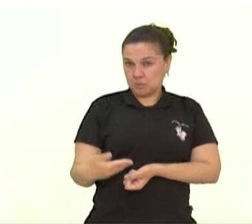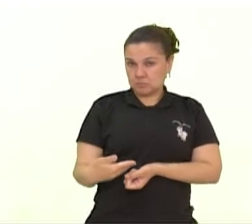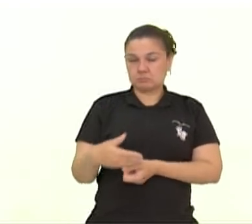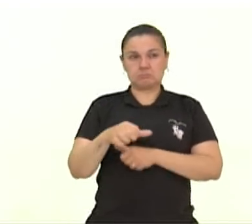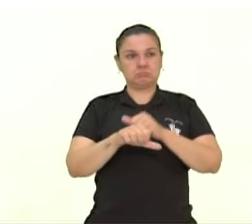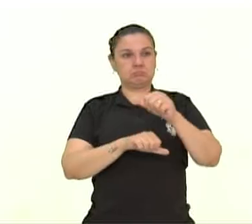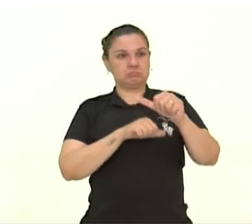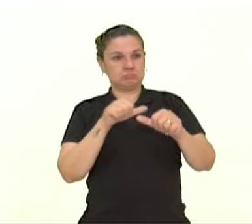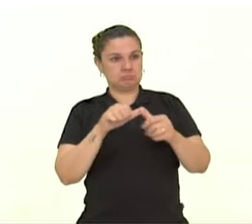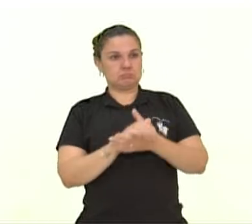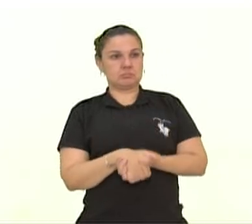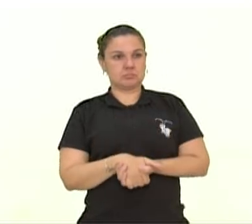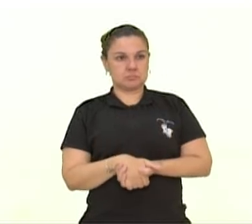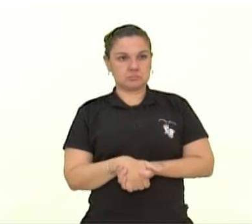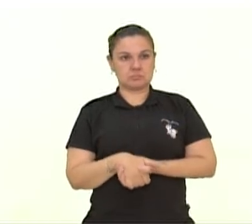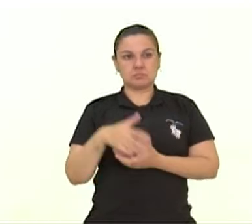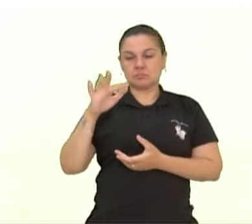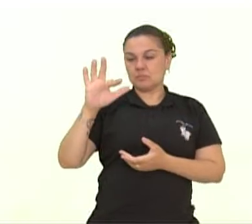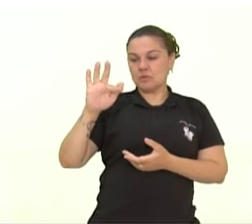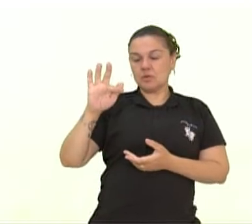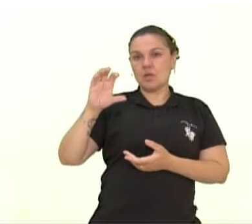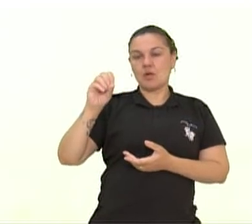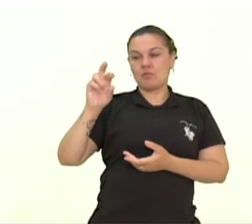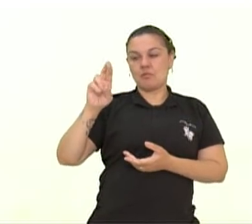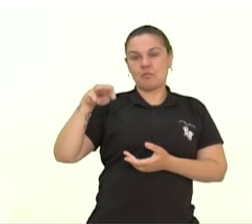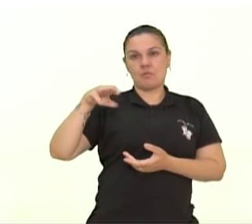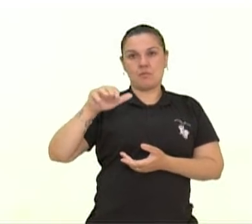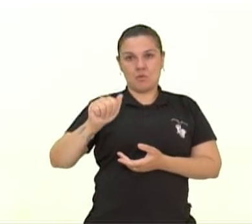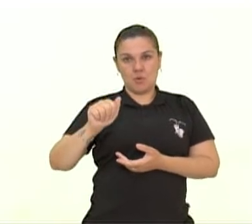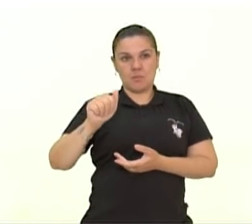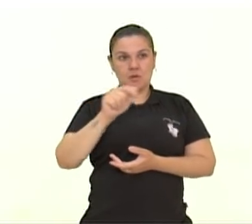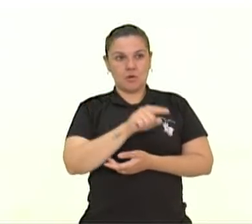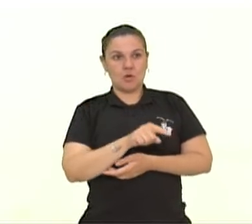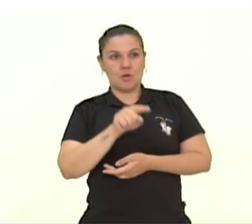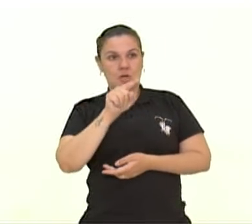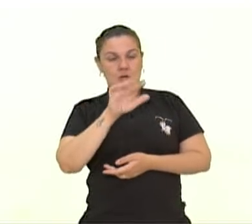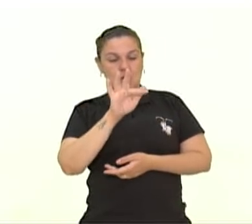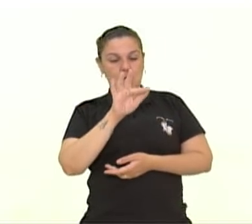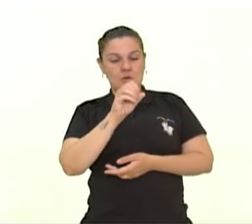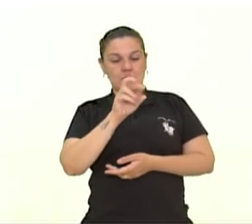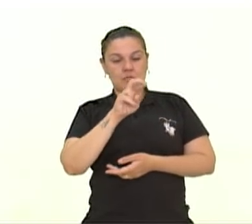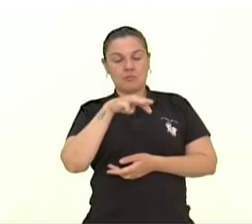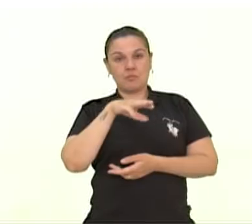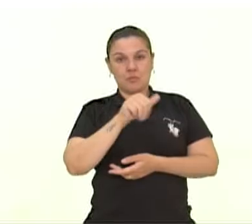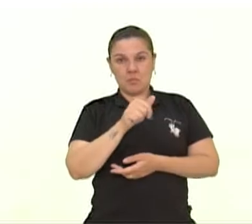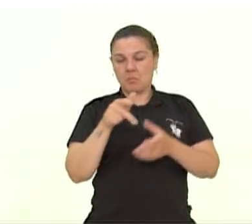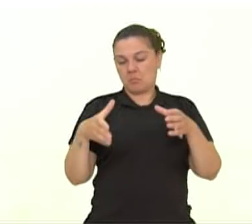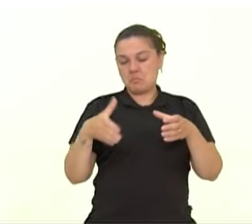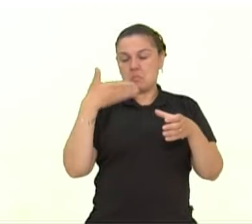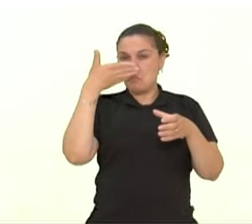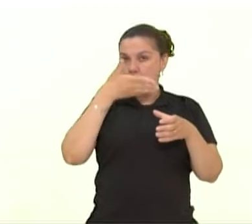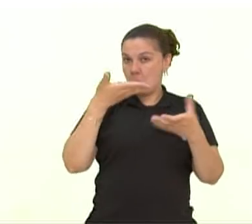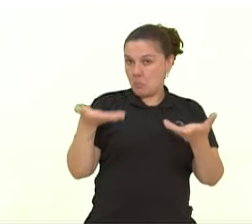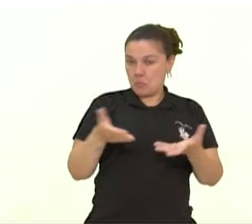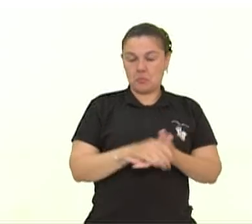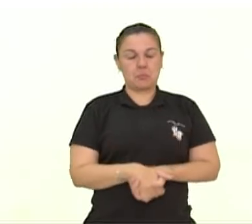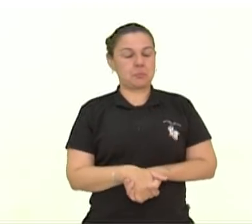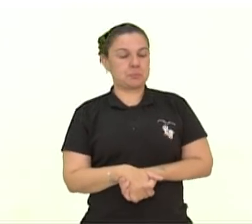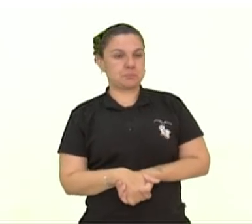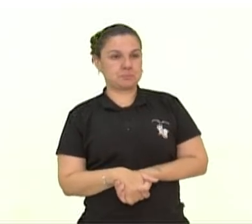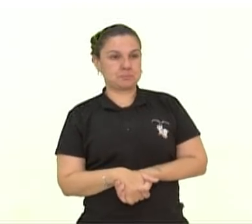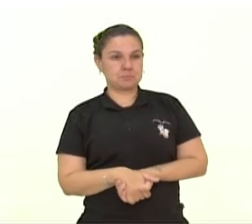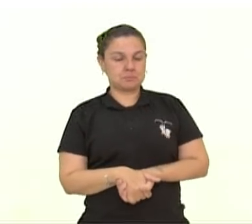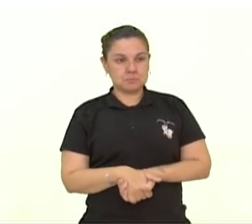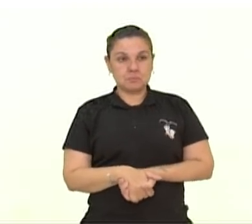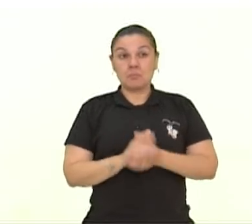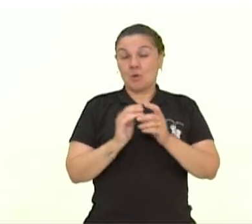a palavra forma, de formato, da palavra forma, forma de bolo. Ou seja, seu uso não